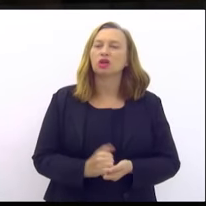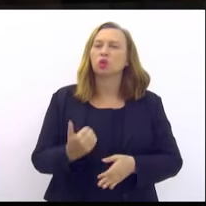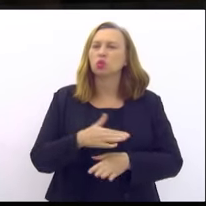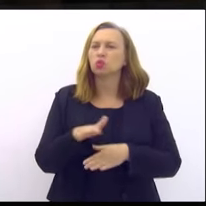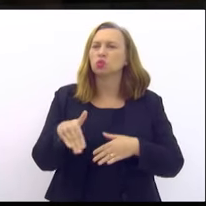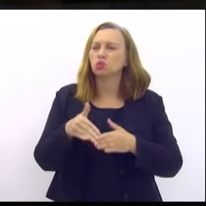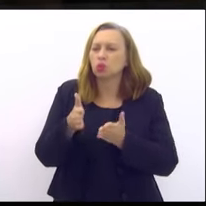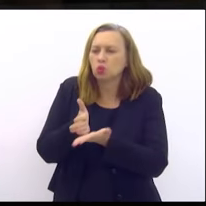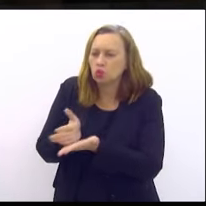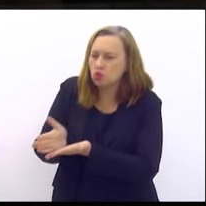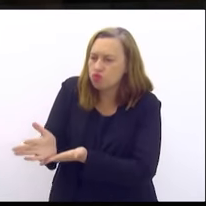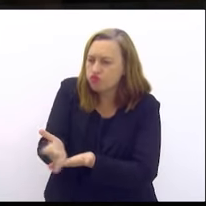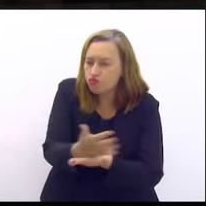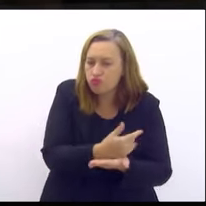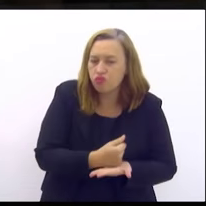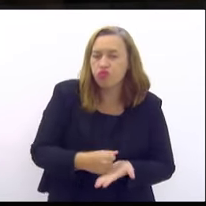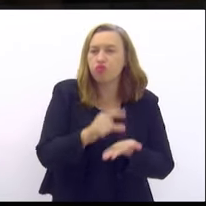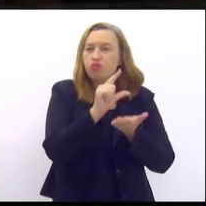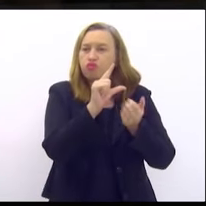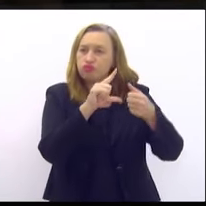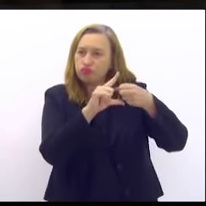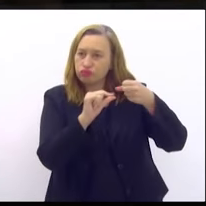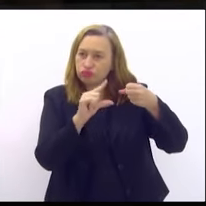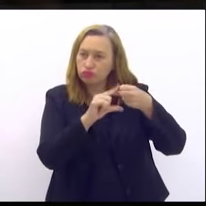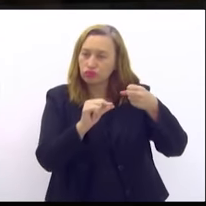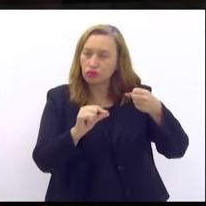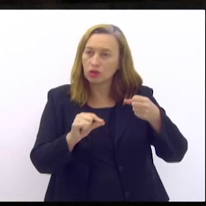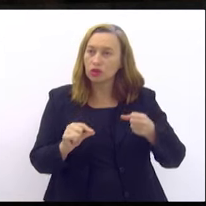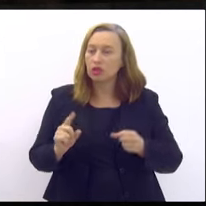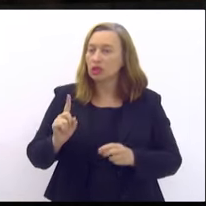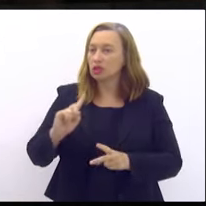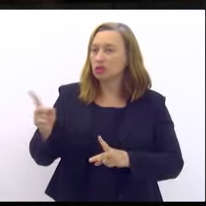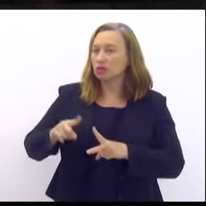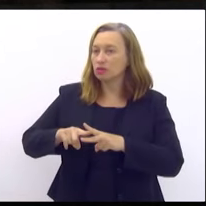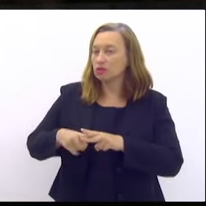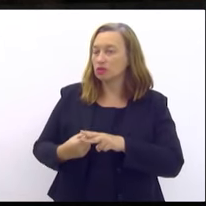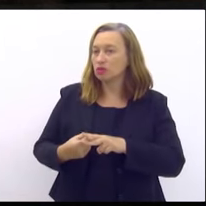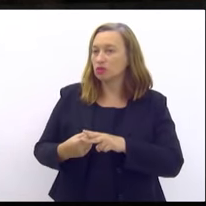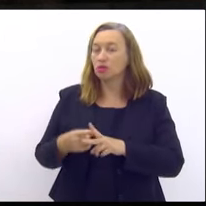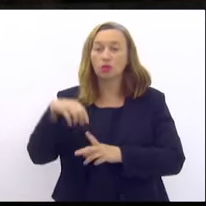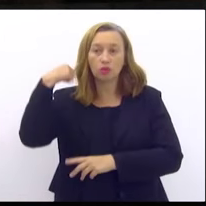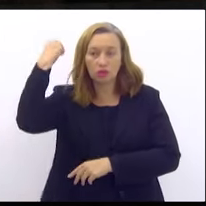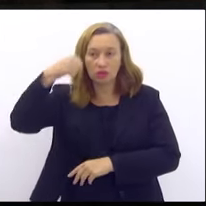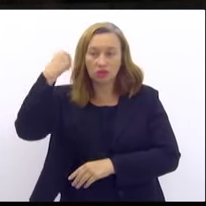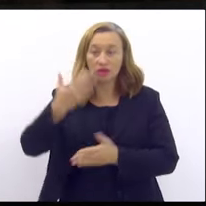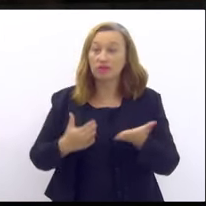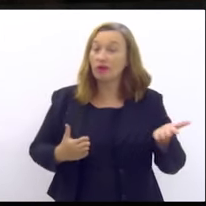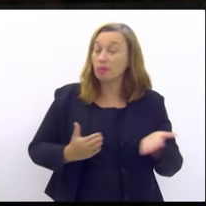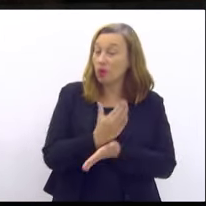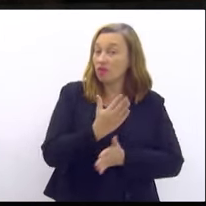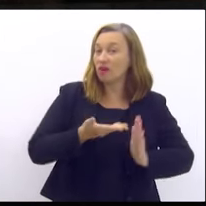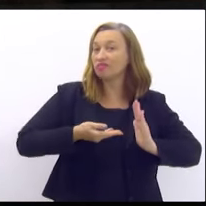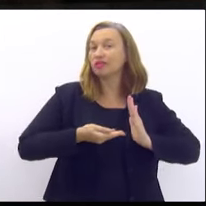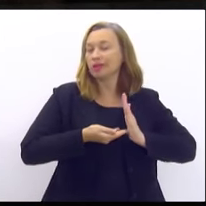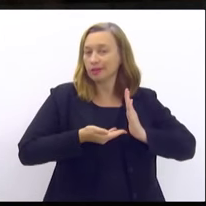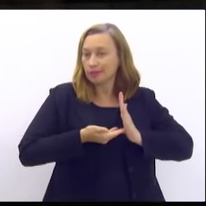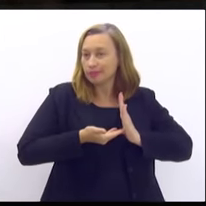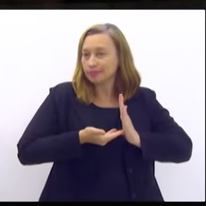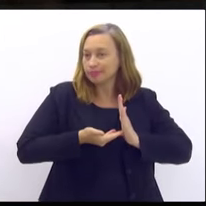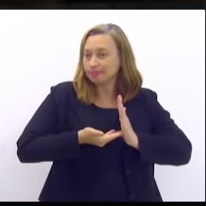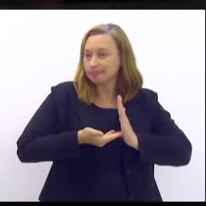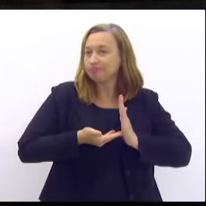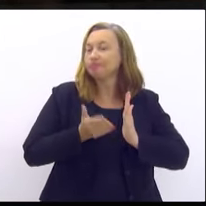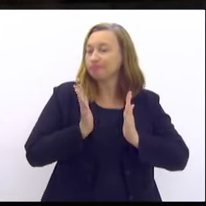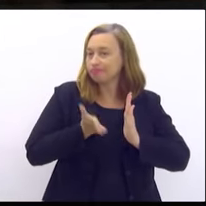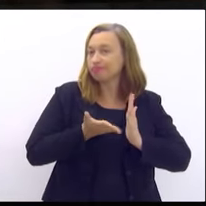os artigos que o Senado não modificou e aprova na Câmara porque não foi modificado já tem um